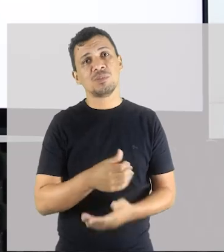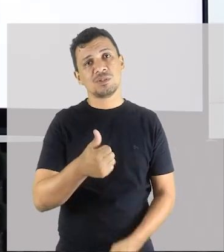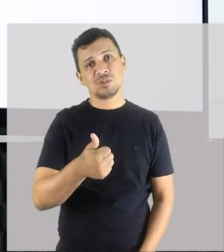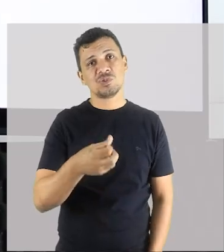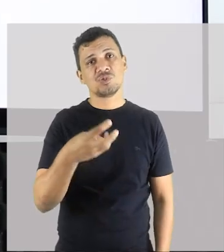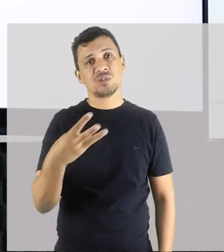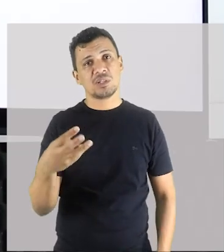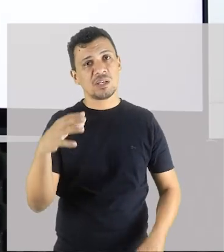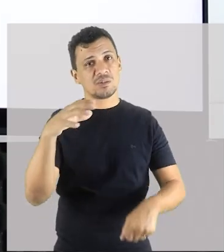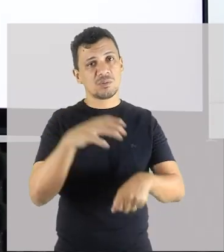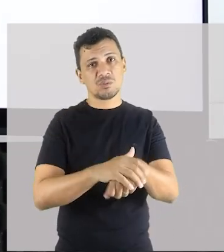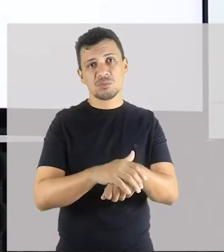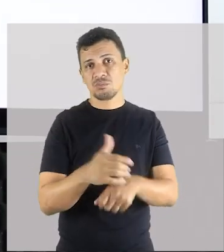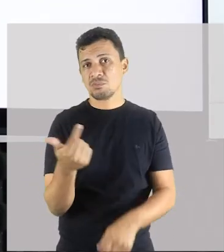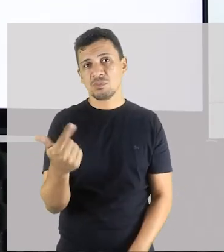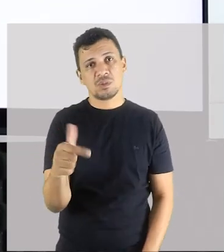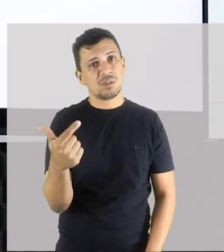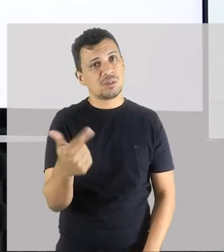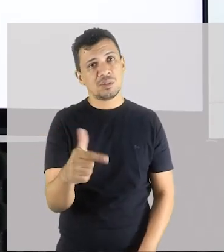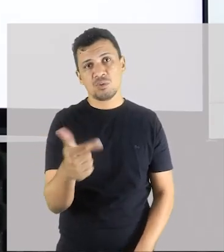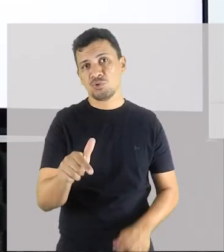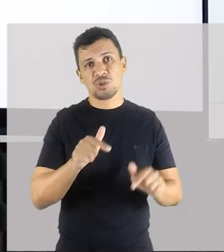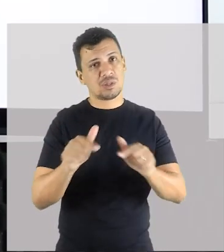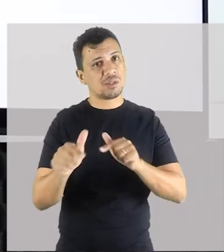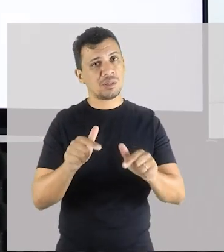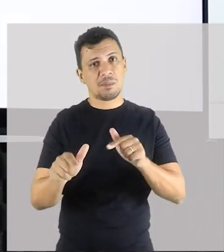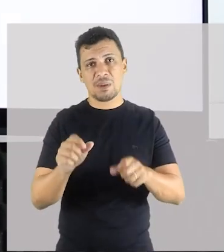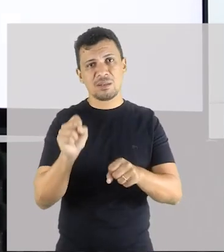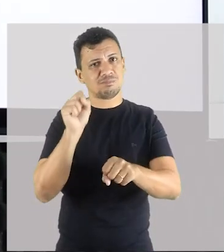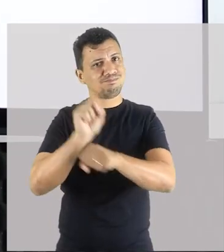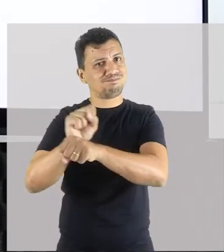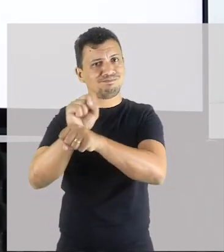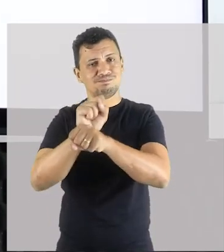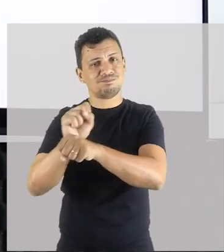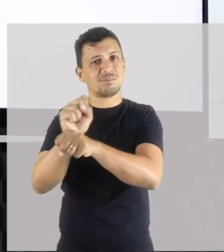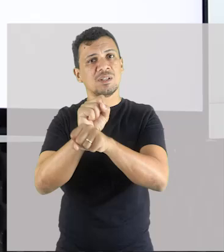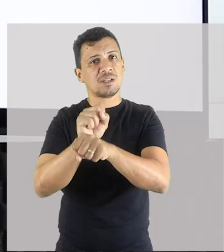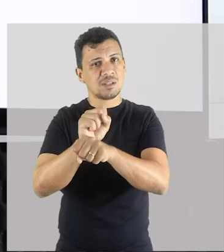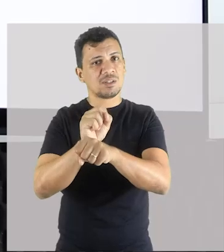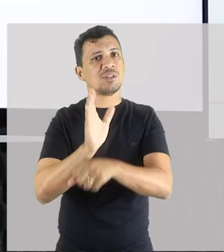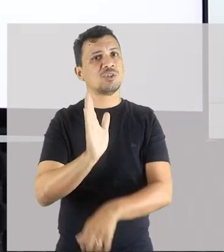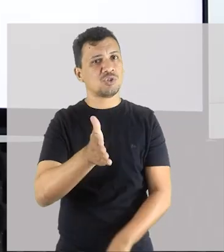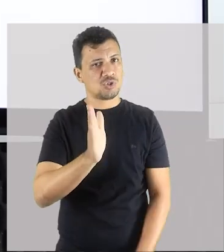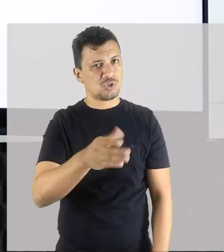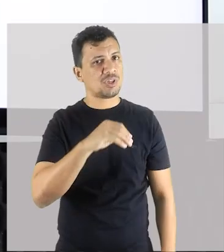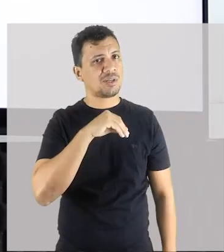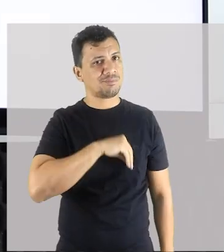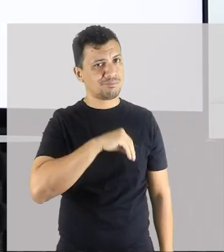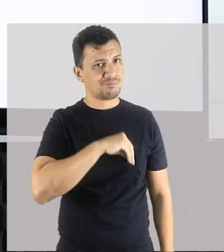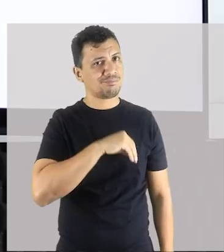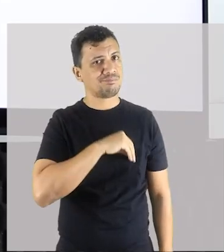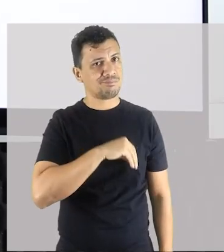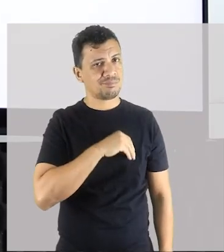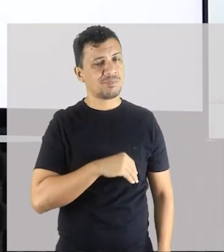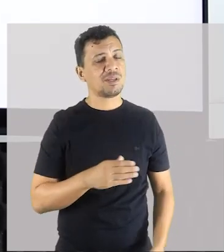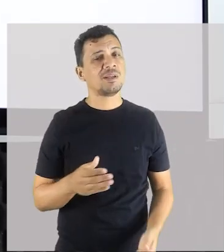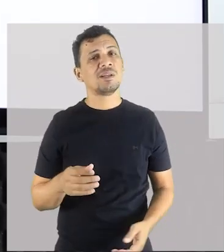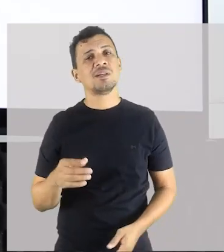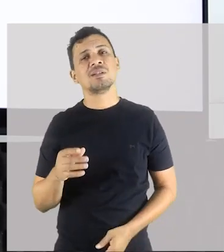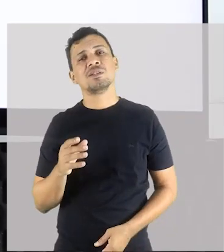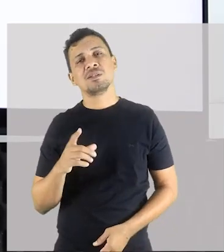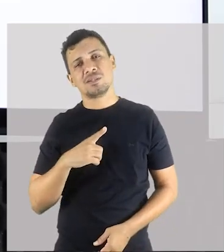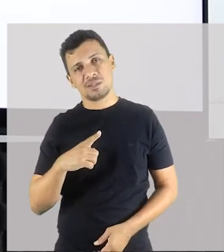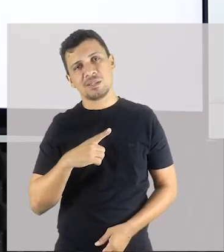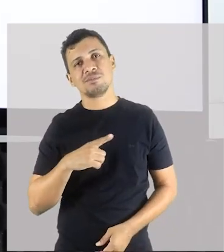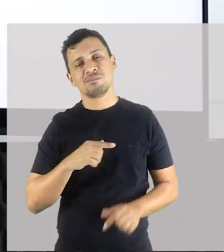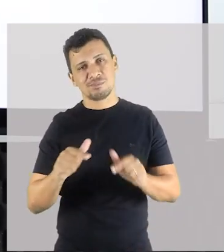colônias não tinham trabalho de escravizados, mas trabalho assalariado, mas outra, uma boa parte também dela tinha aí o